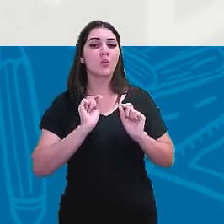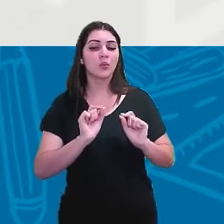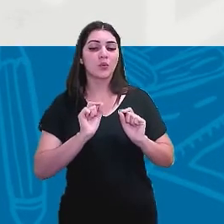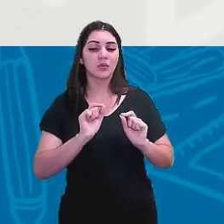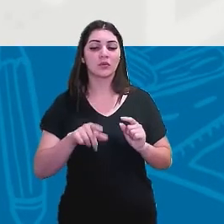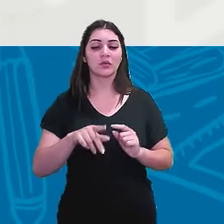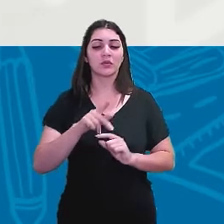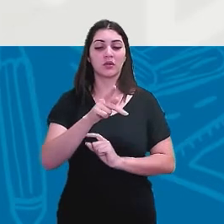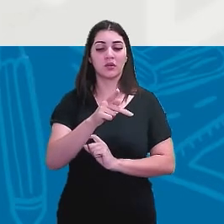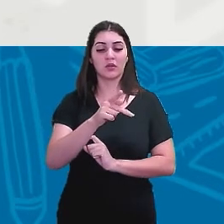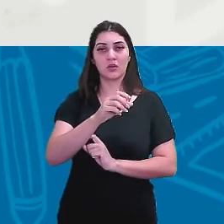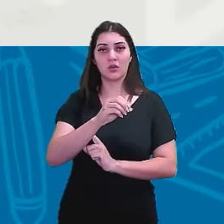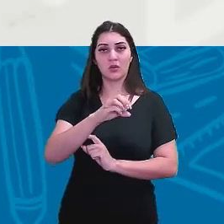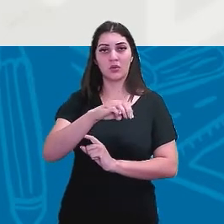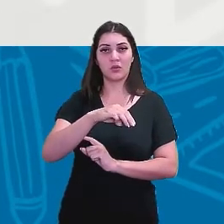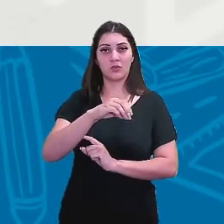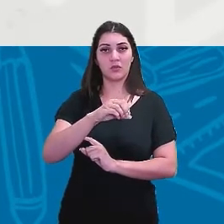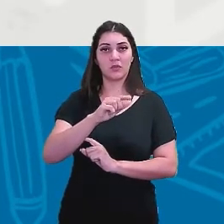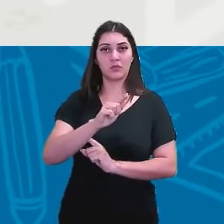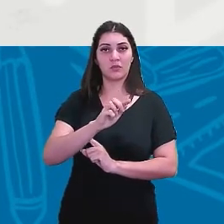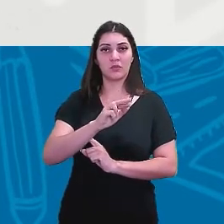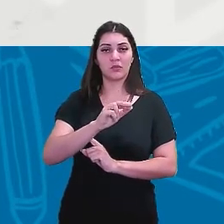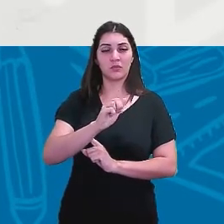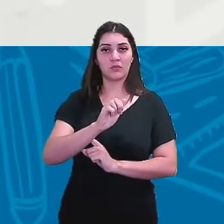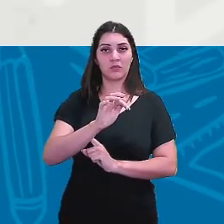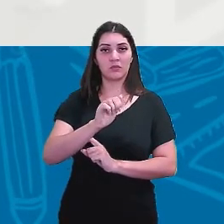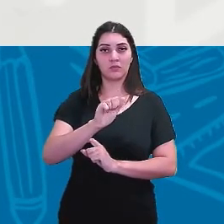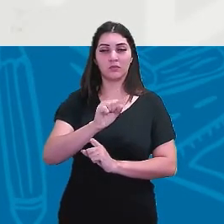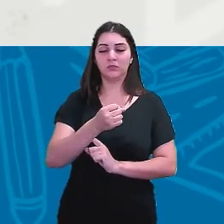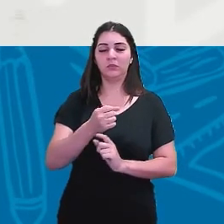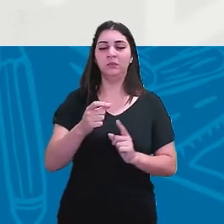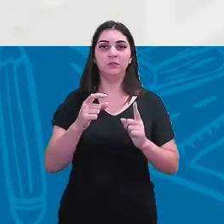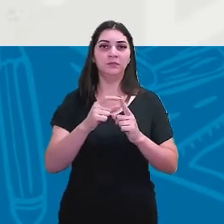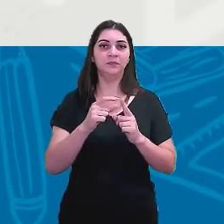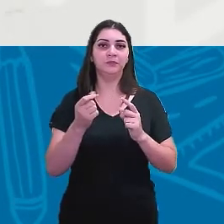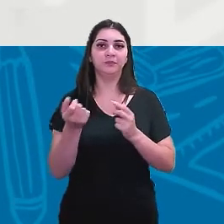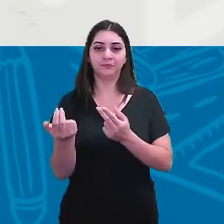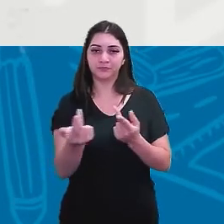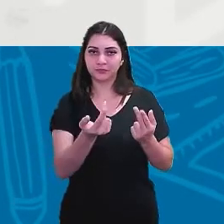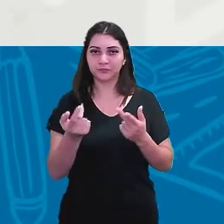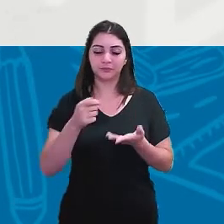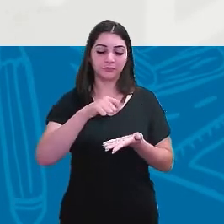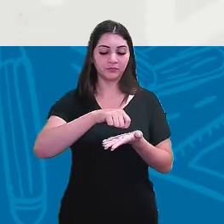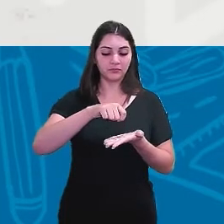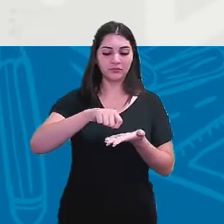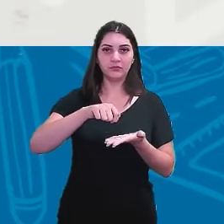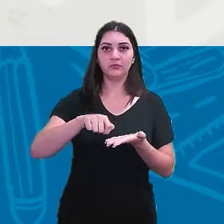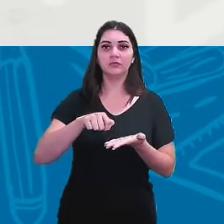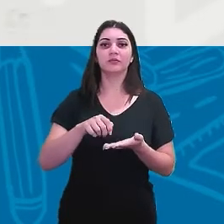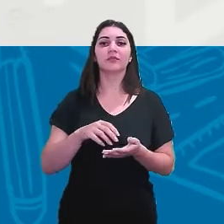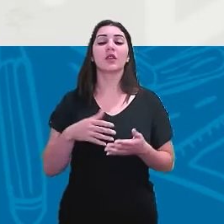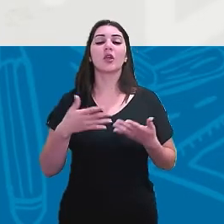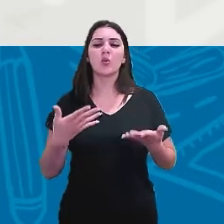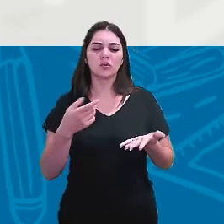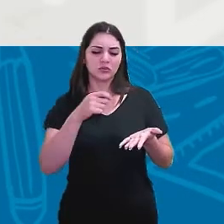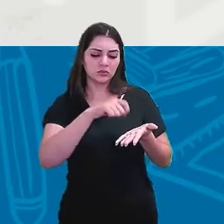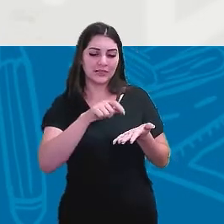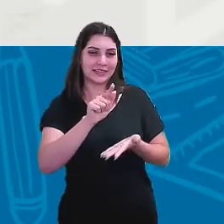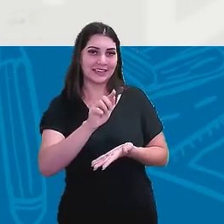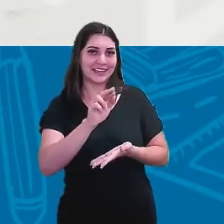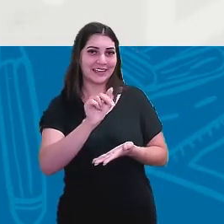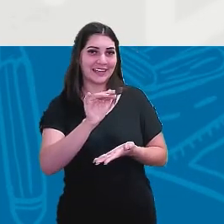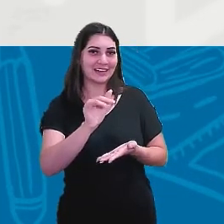as homógrafas, que são palavras iguais na grafia. Quando eu falar em grafia, eu estou falando de